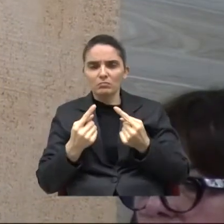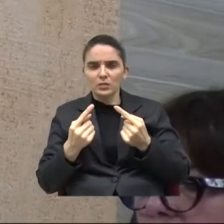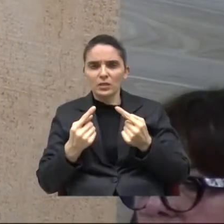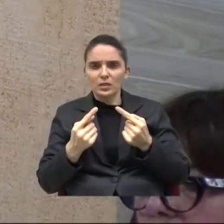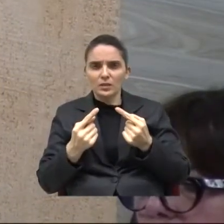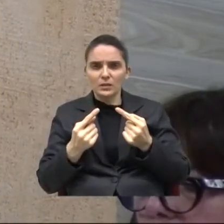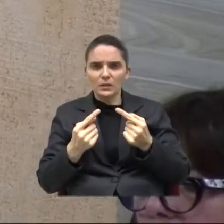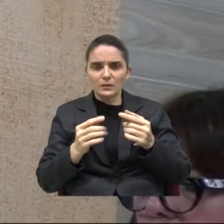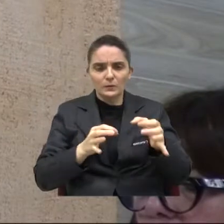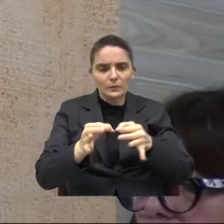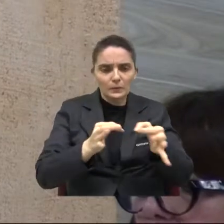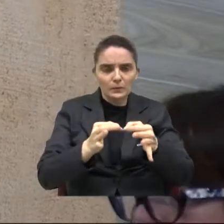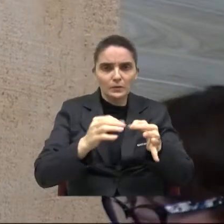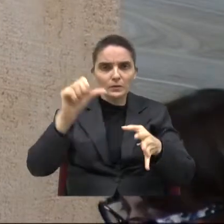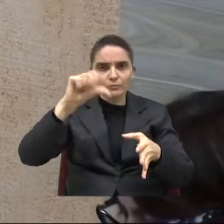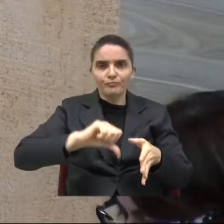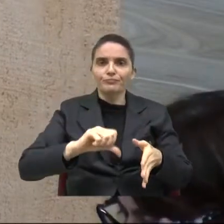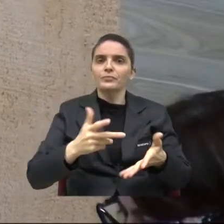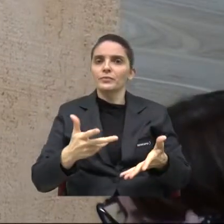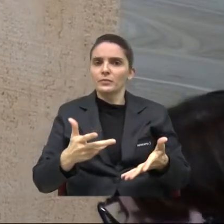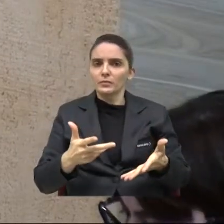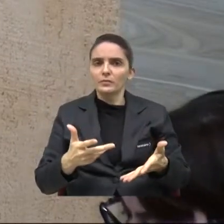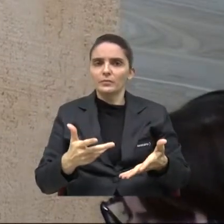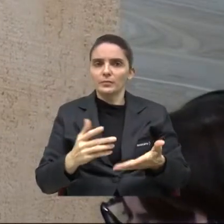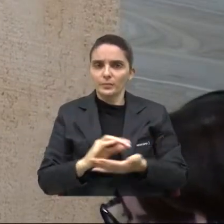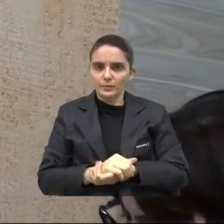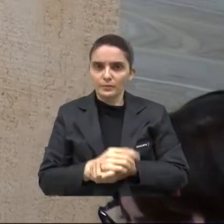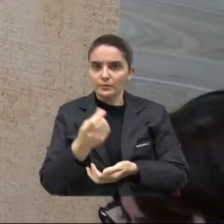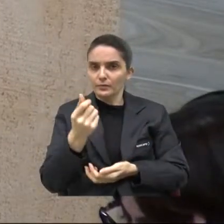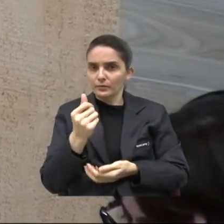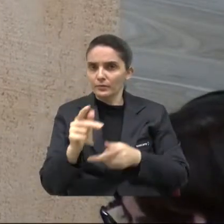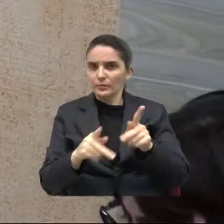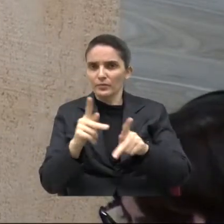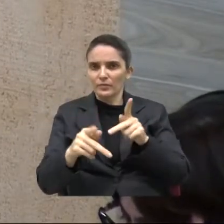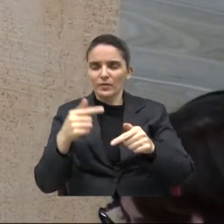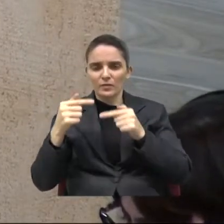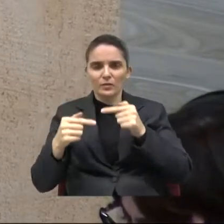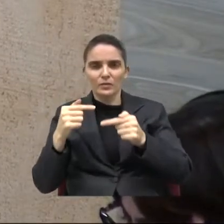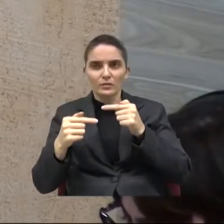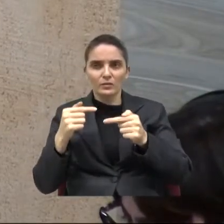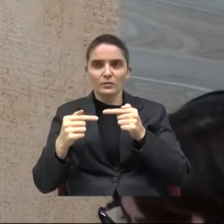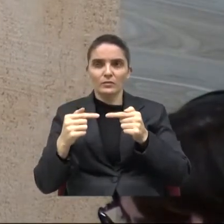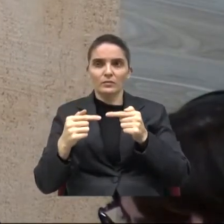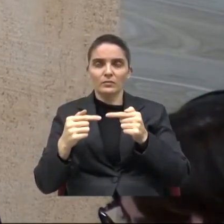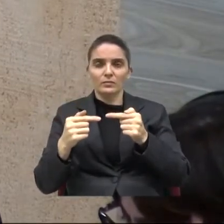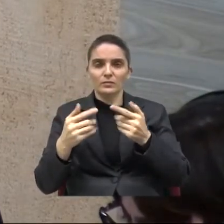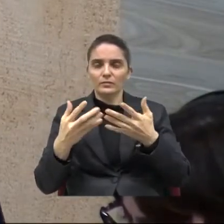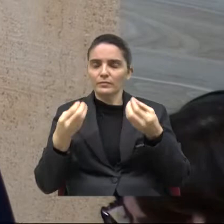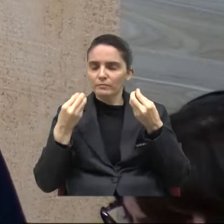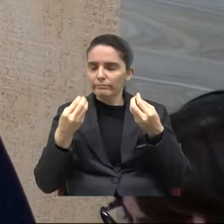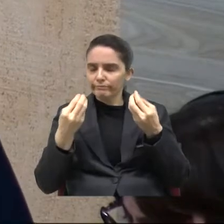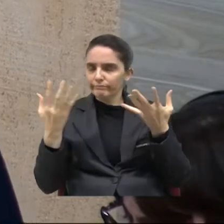estamos desprendendo de tempo e torrando dinheiro público para discutir algo surreal.